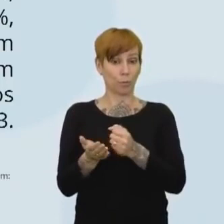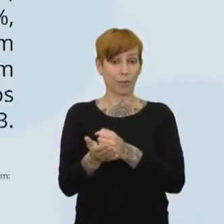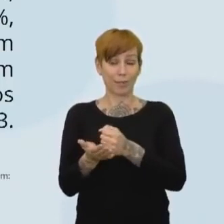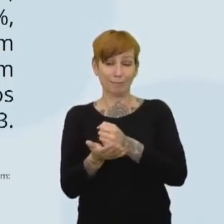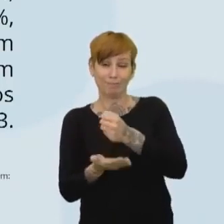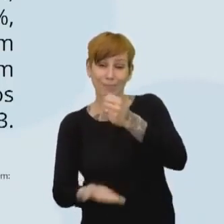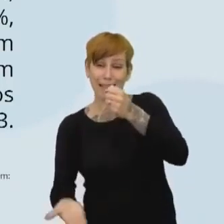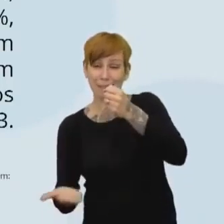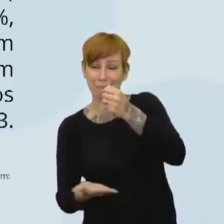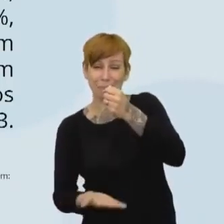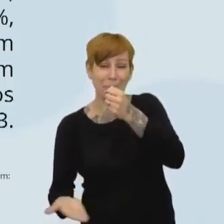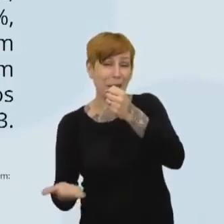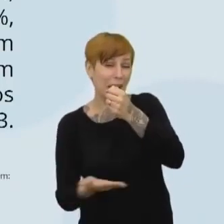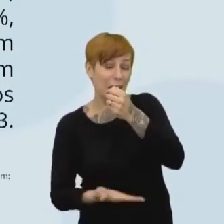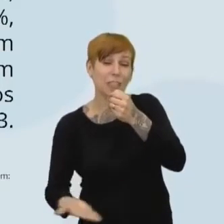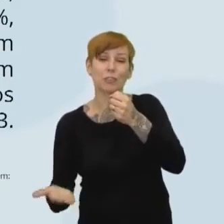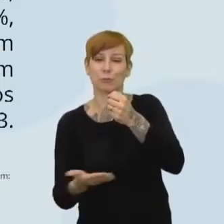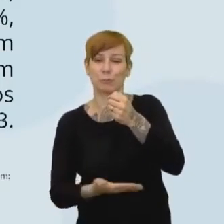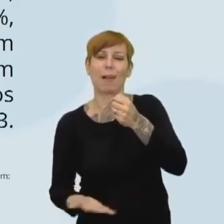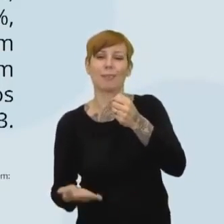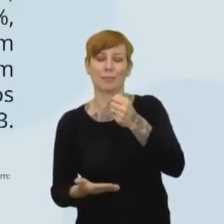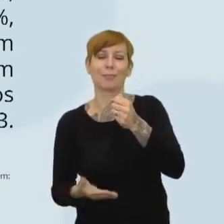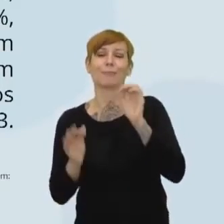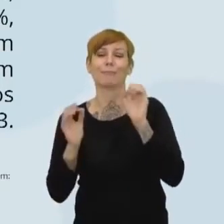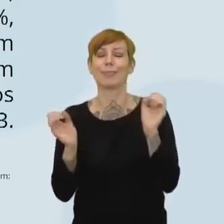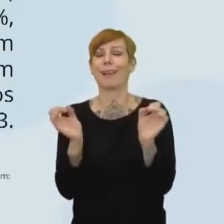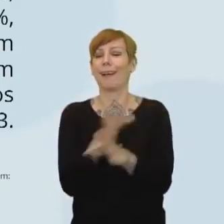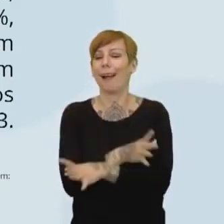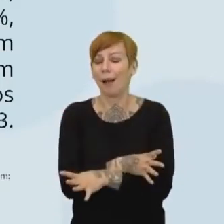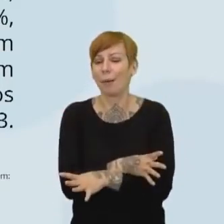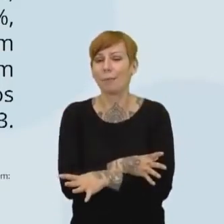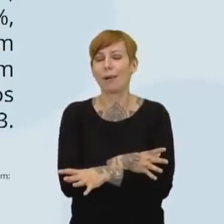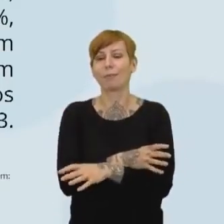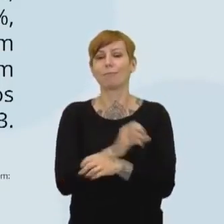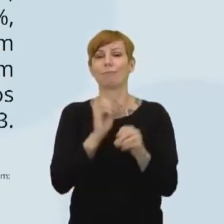que não tem o mínimo do mínimo. Olha só o número,